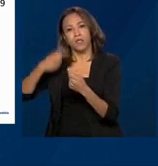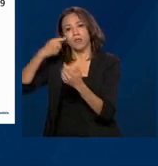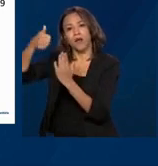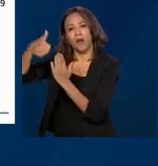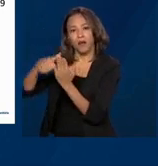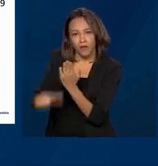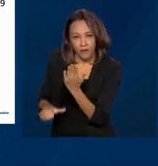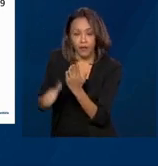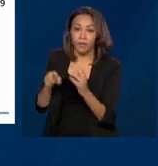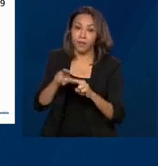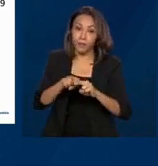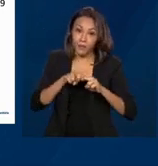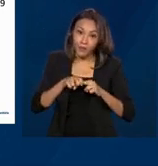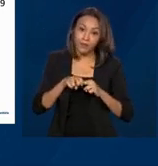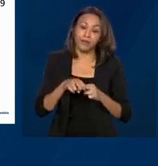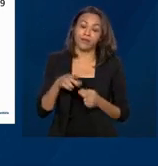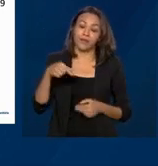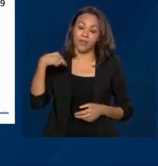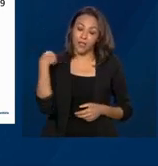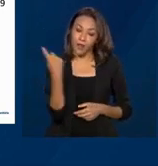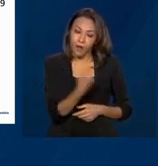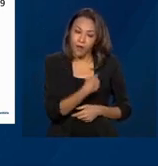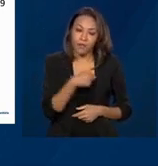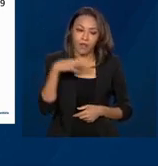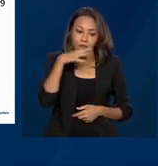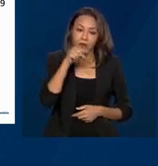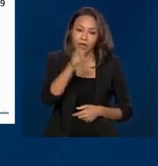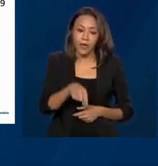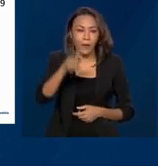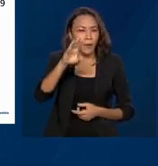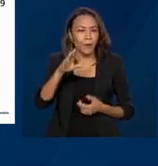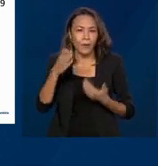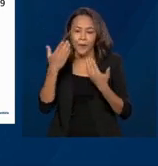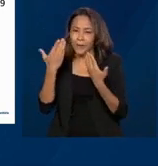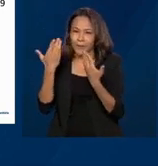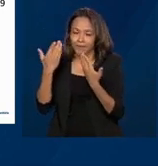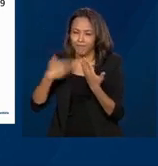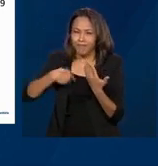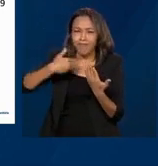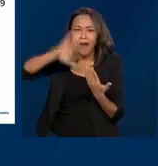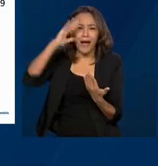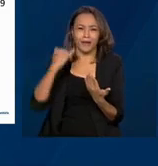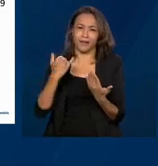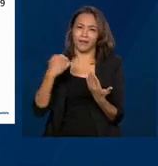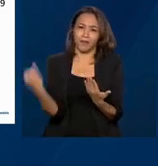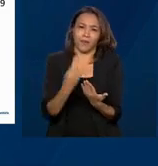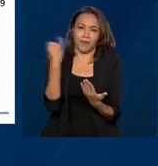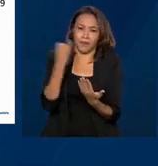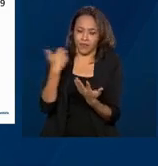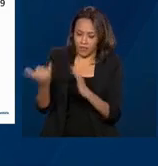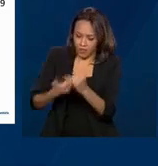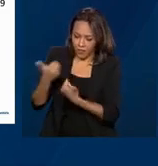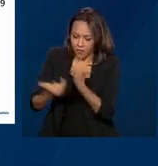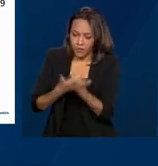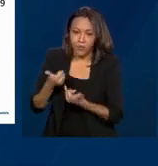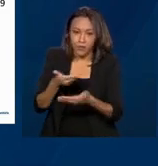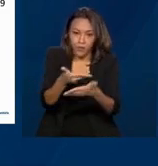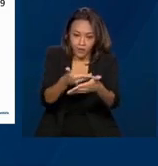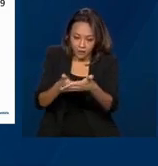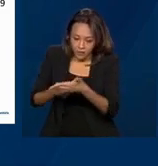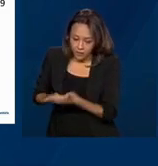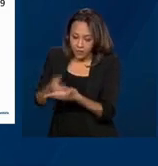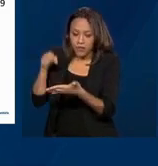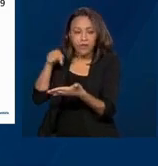é o desfecho que nós consideramos como desfecho primário, ou seja, esse é o dado mais importante que nós vamos obter